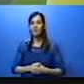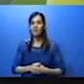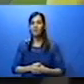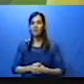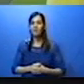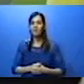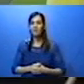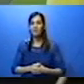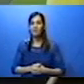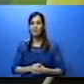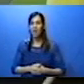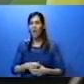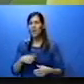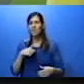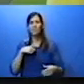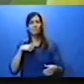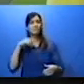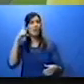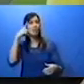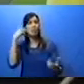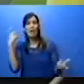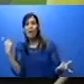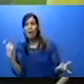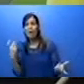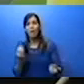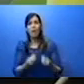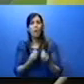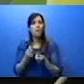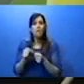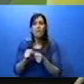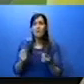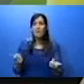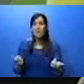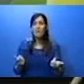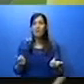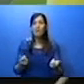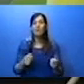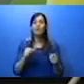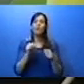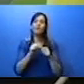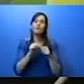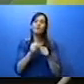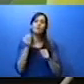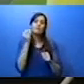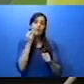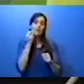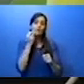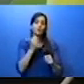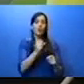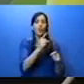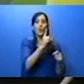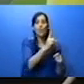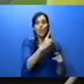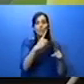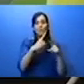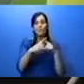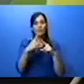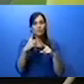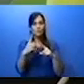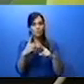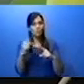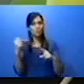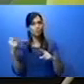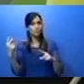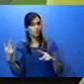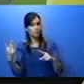Não tenho ideia. Vamos fazer o teste. 1 vezes 1, 1. 2 vezes 2, 4.